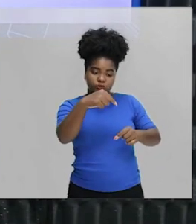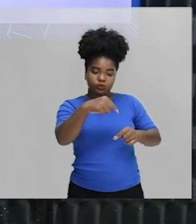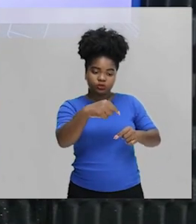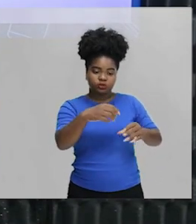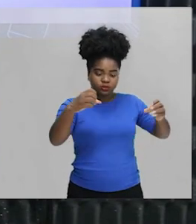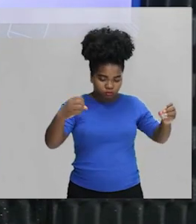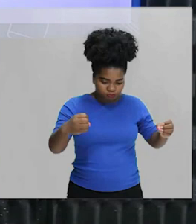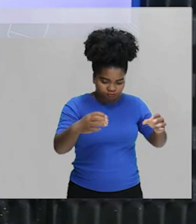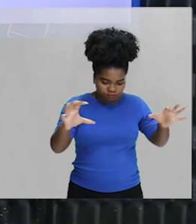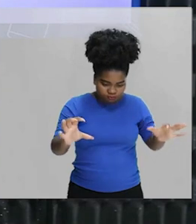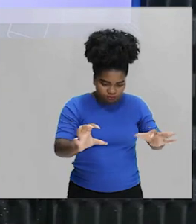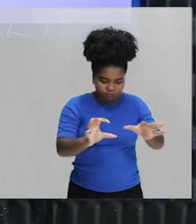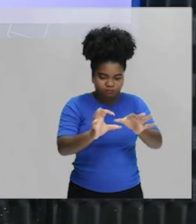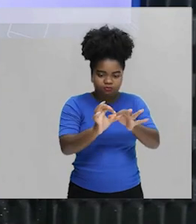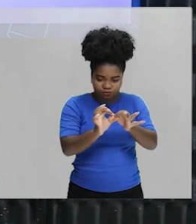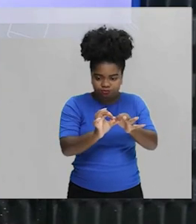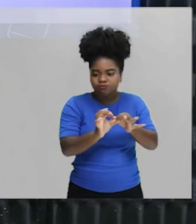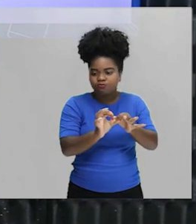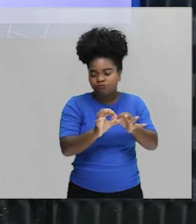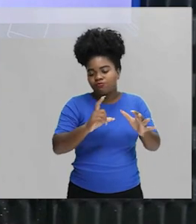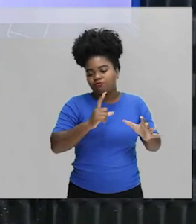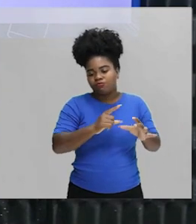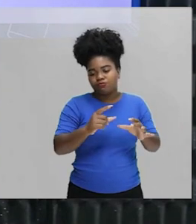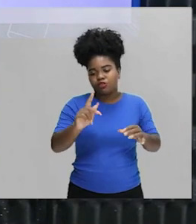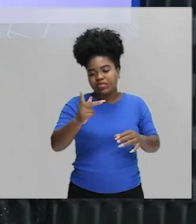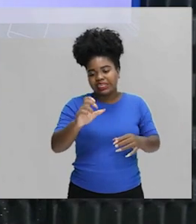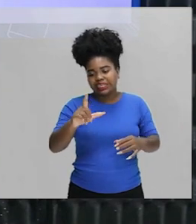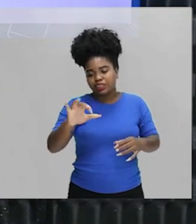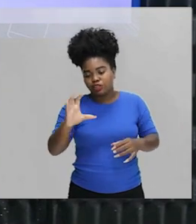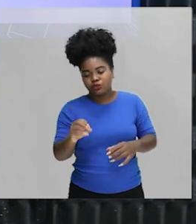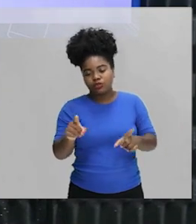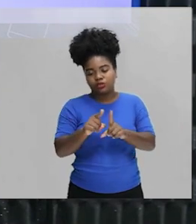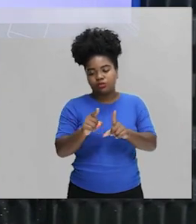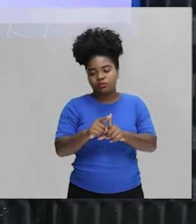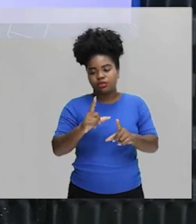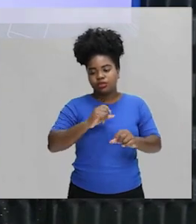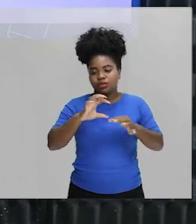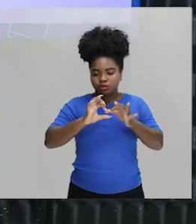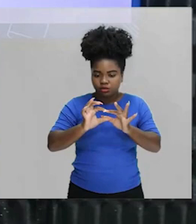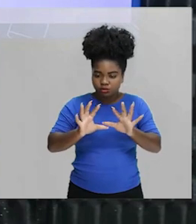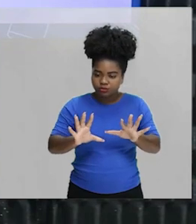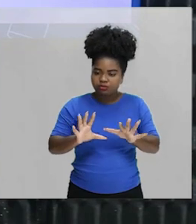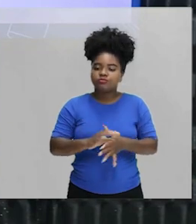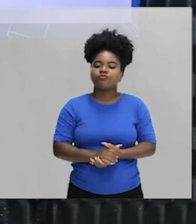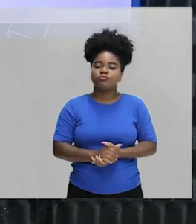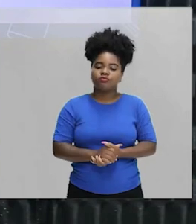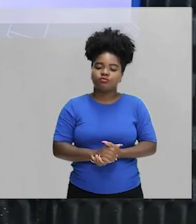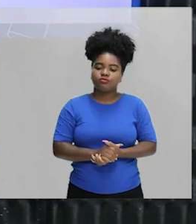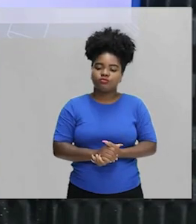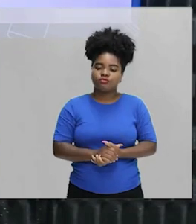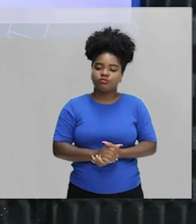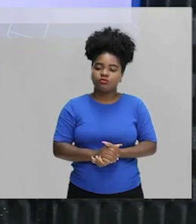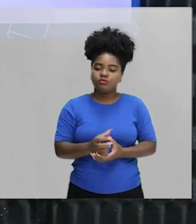funde né processo de fusão nuclear formam-se uma partícula de Hélio e tem aí a liberação de uma grande